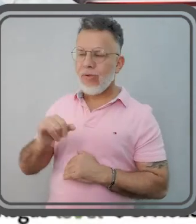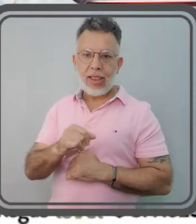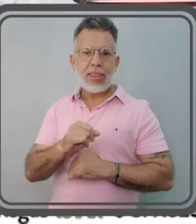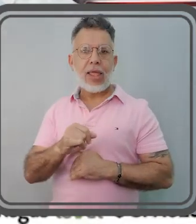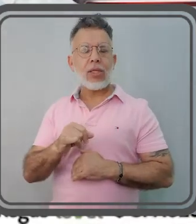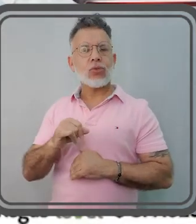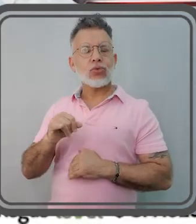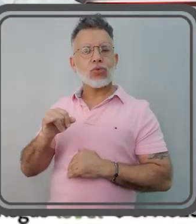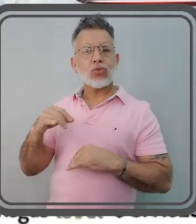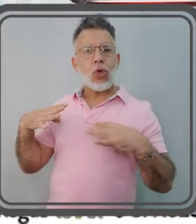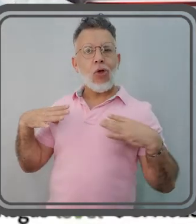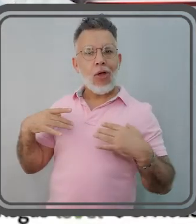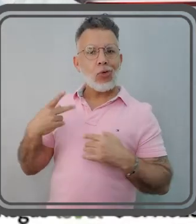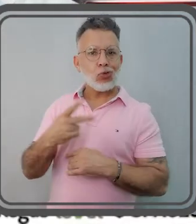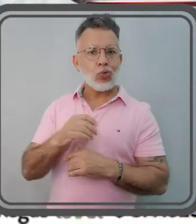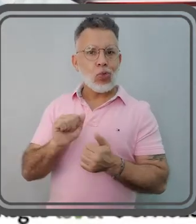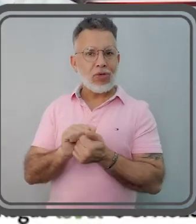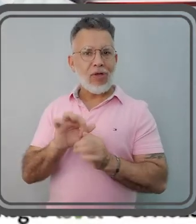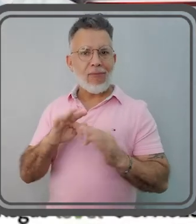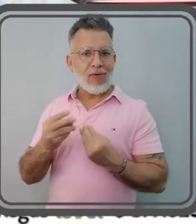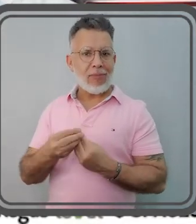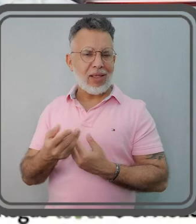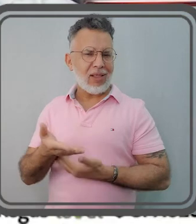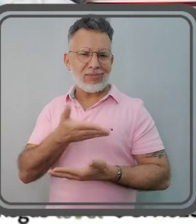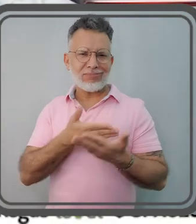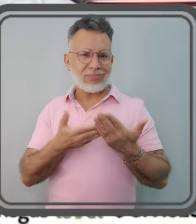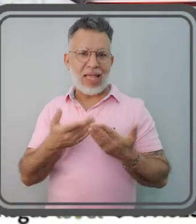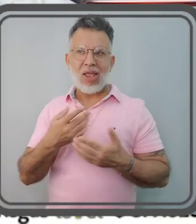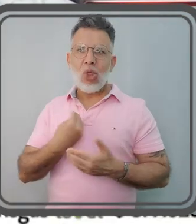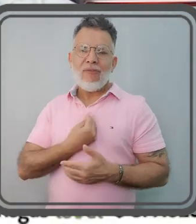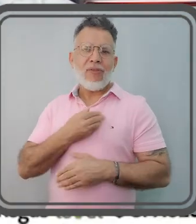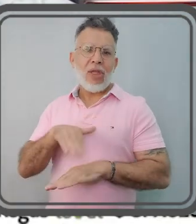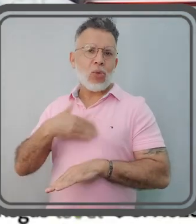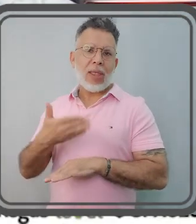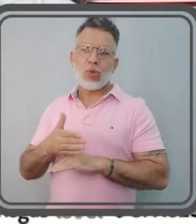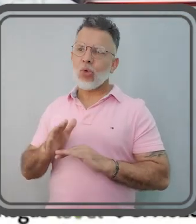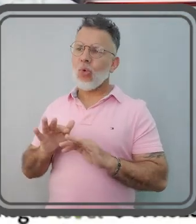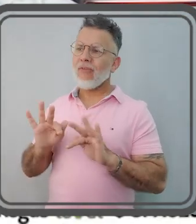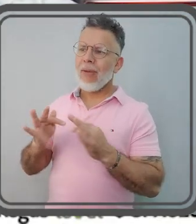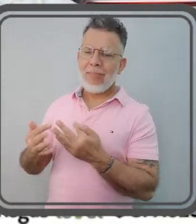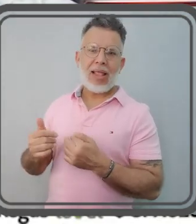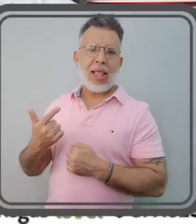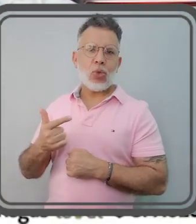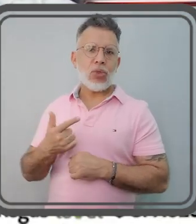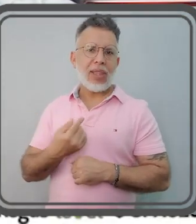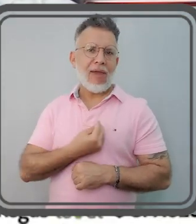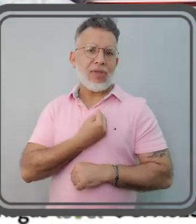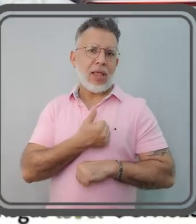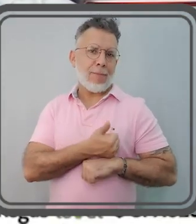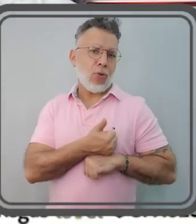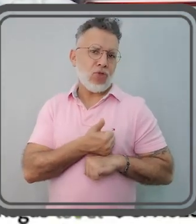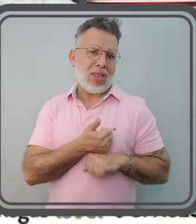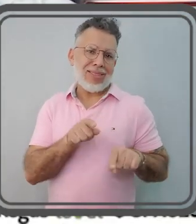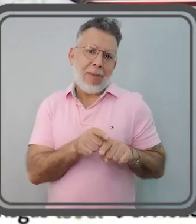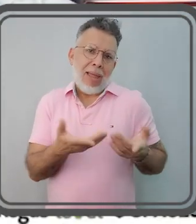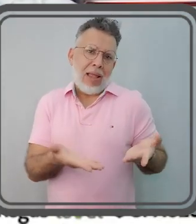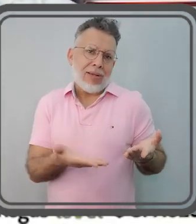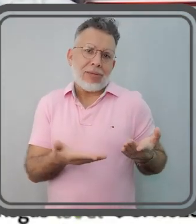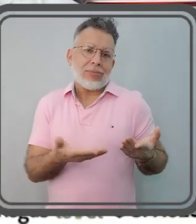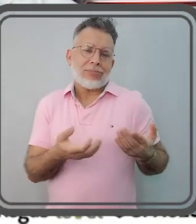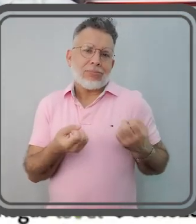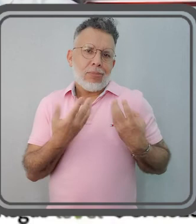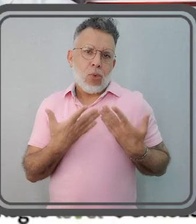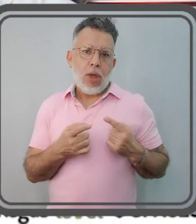tempo todo com a família ali e não ter a vida profissional tranquila. Então, enfim, ser feliz 360 graus, inclusive com os amigos, né?